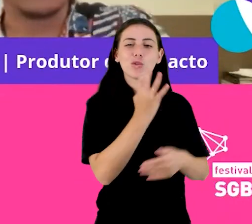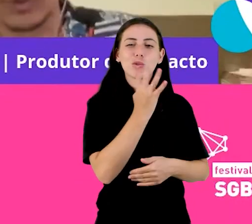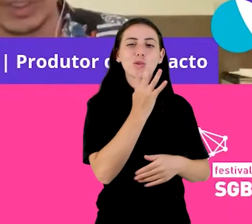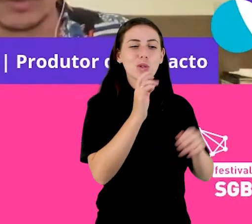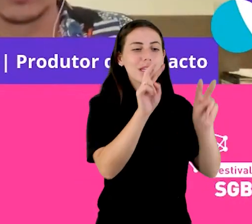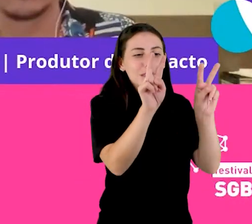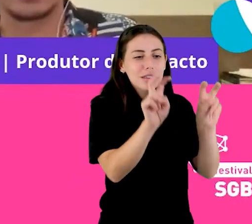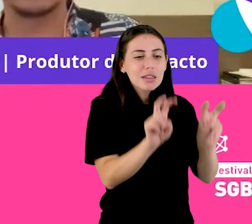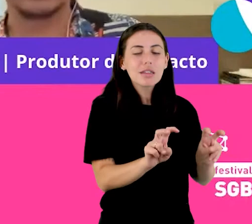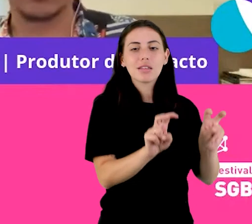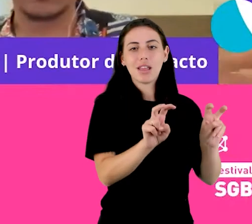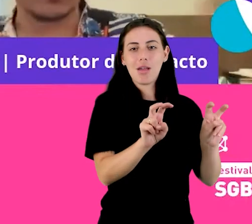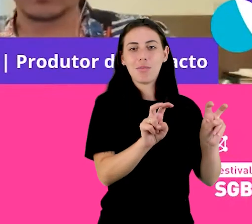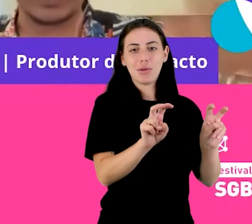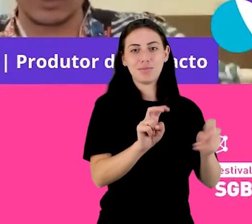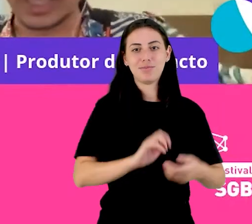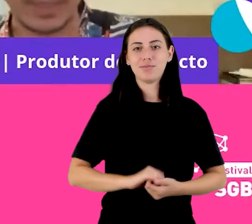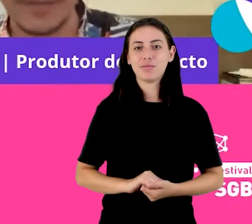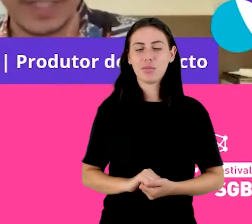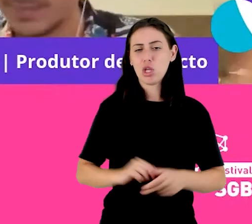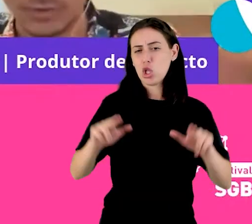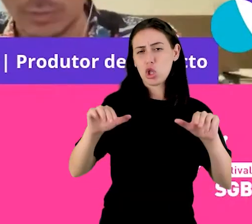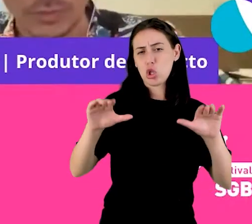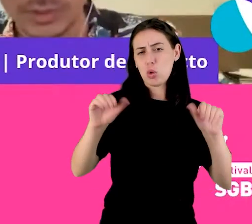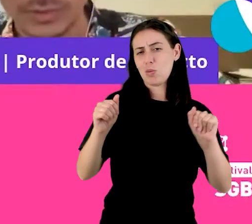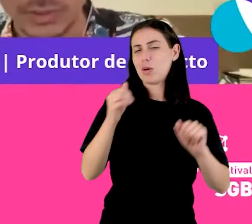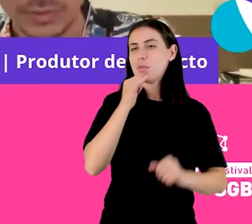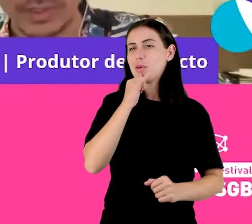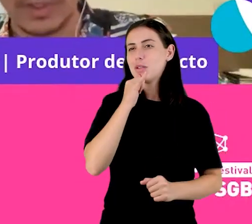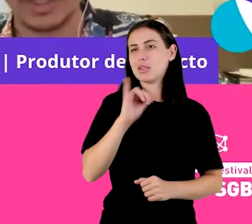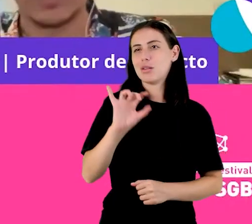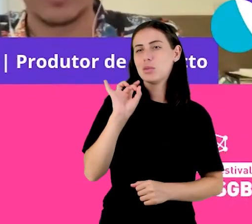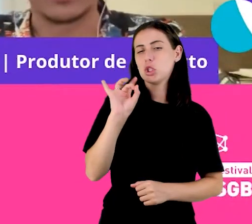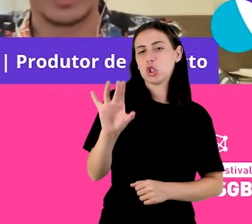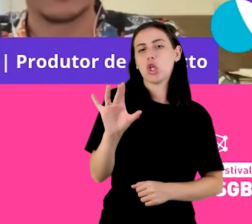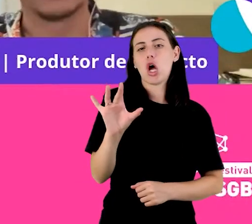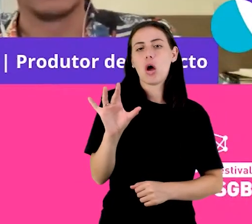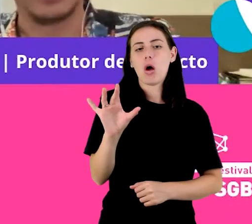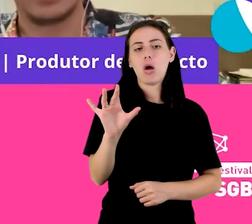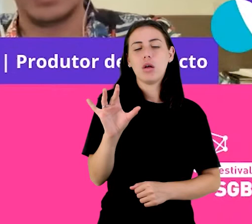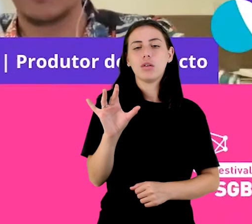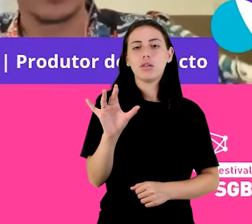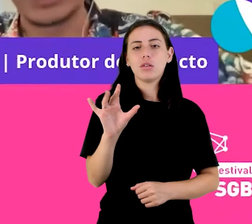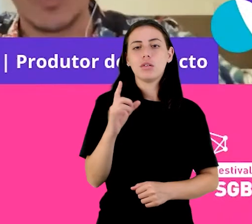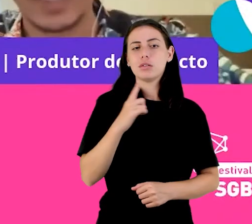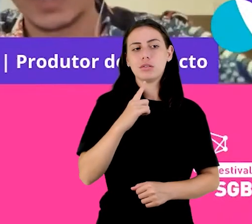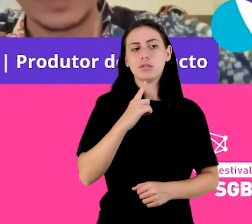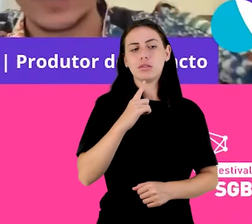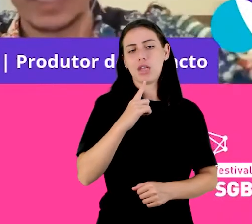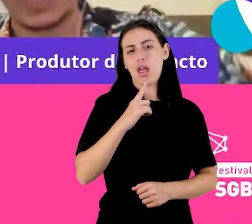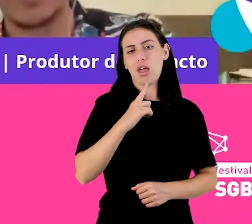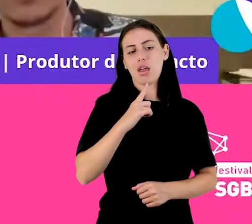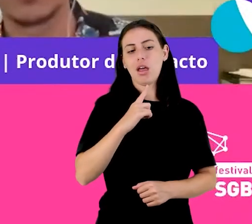isso está sendo discutido em todos os lugares, né? A Doc Society é uma referência para todo mundo, isso não é questionável. É por onde a gente